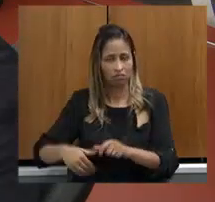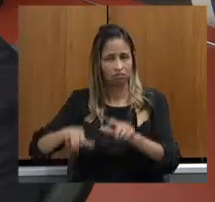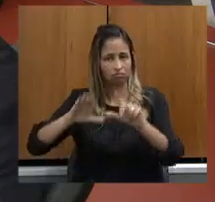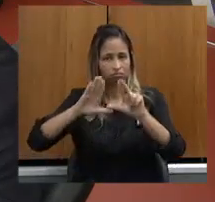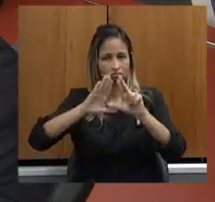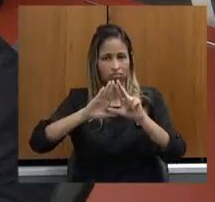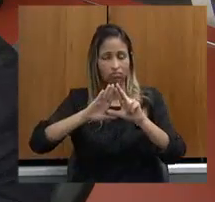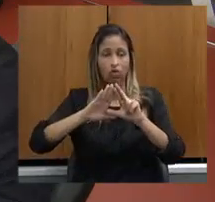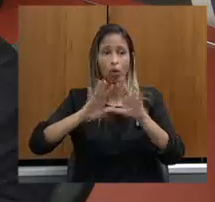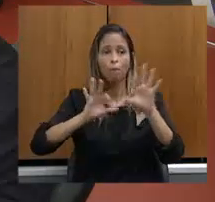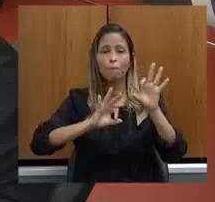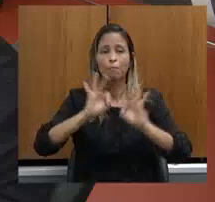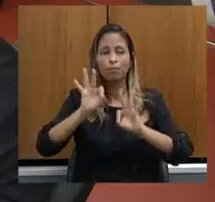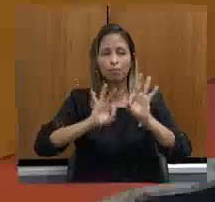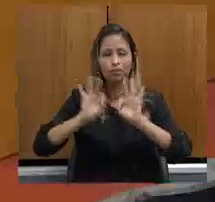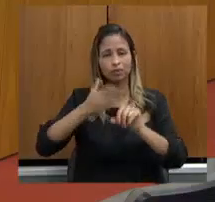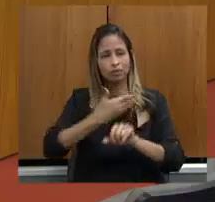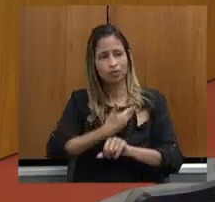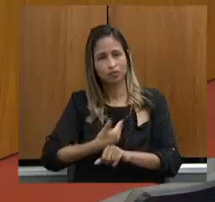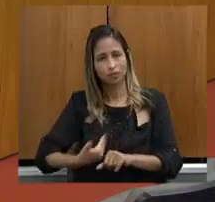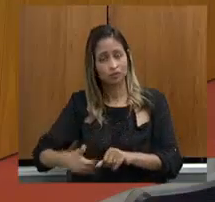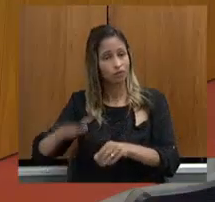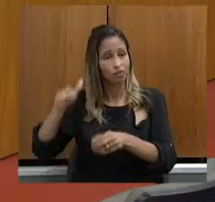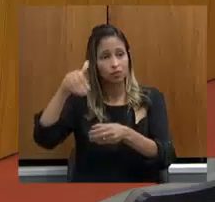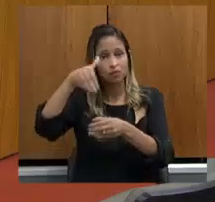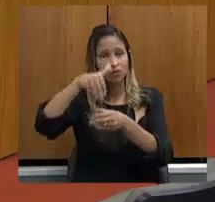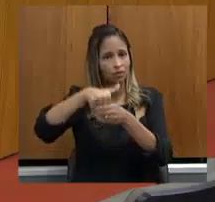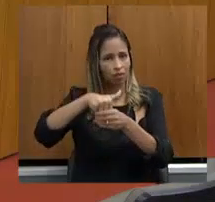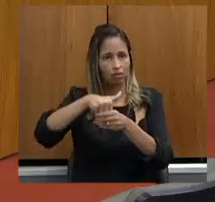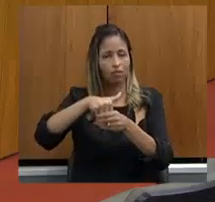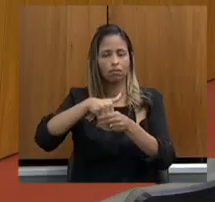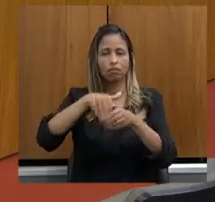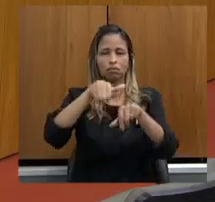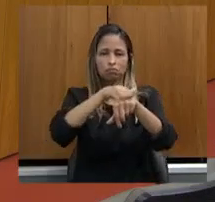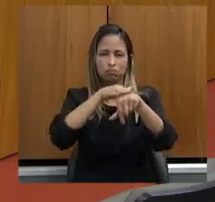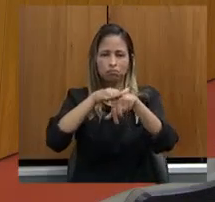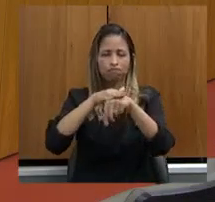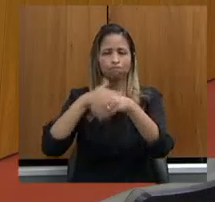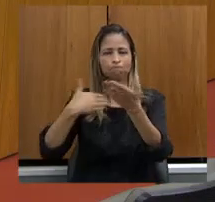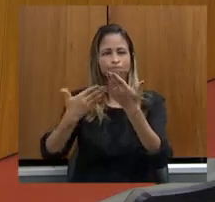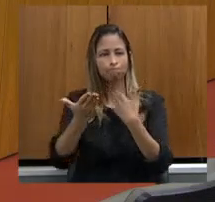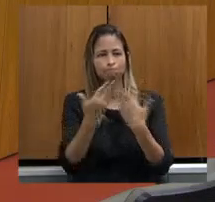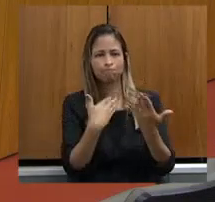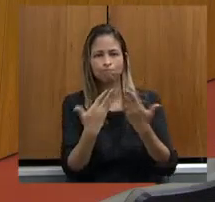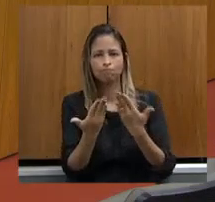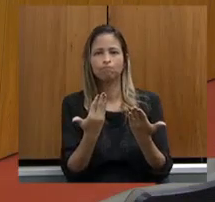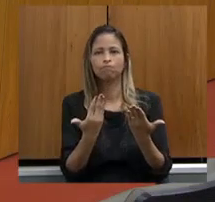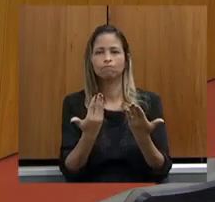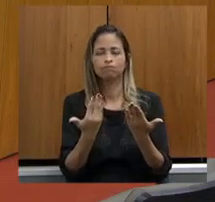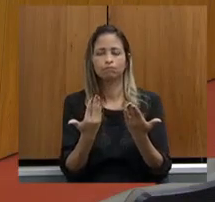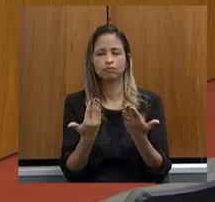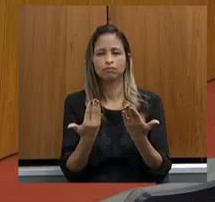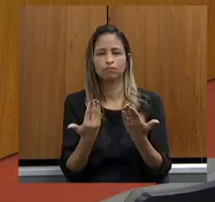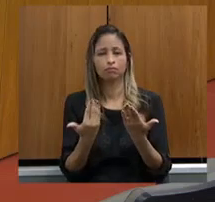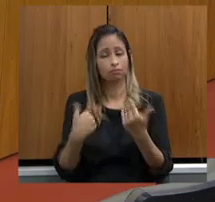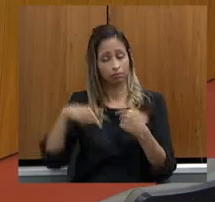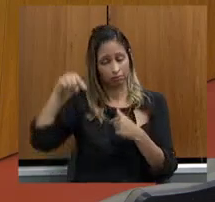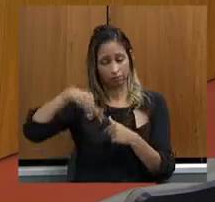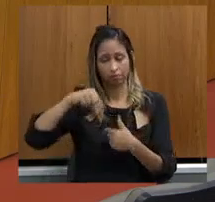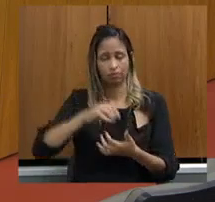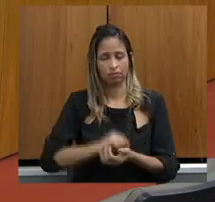é que os projetos do governo sejam votados discutidos debatidos apreciados pela